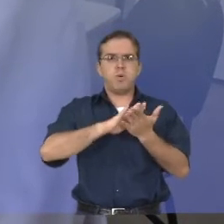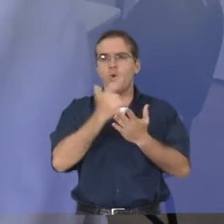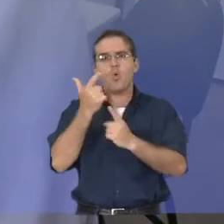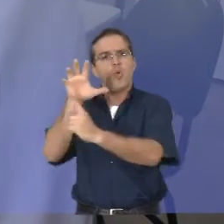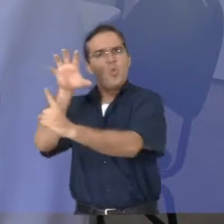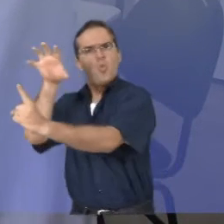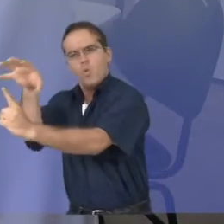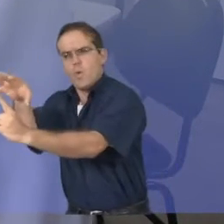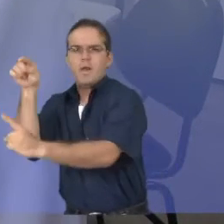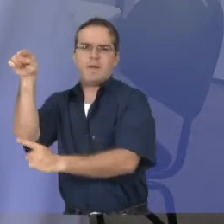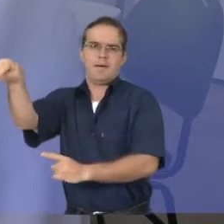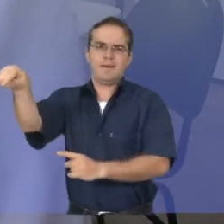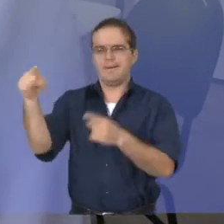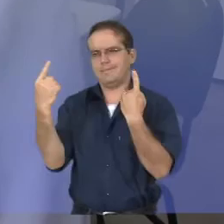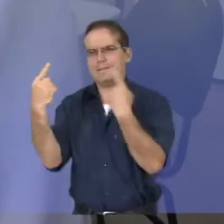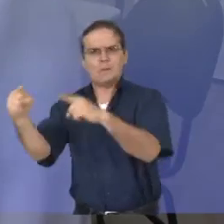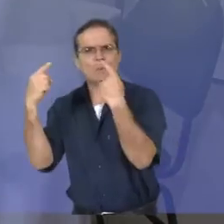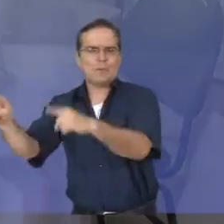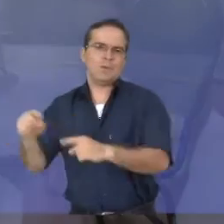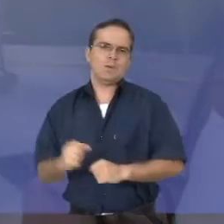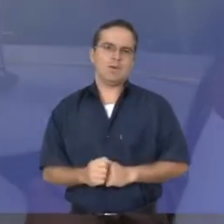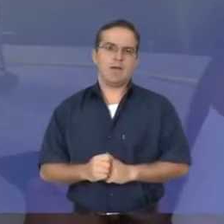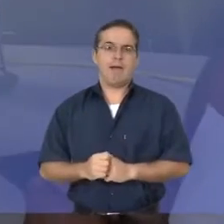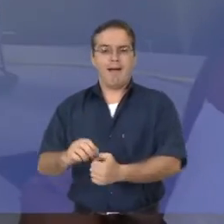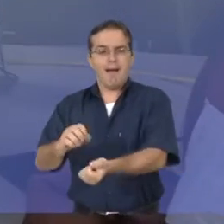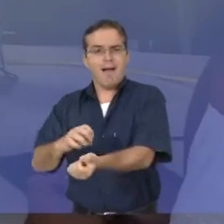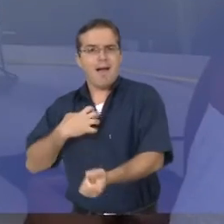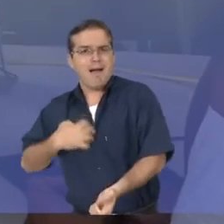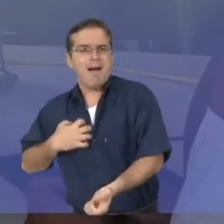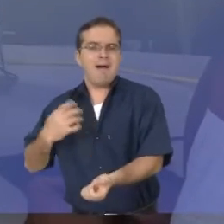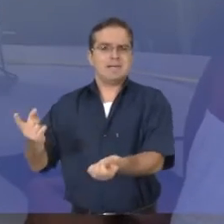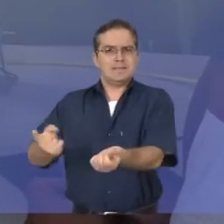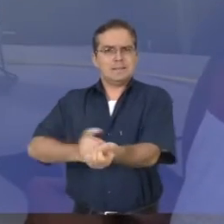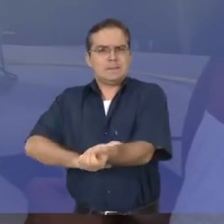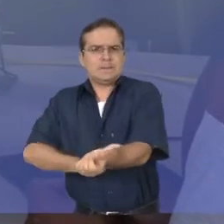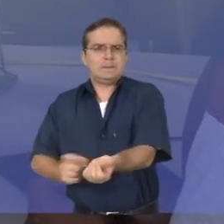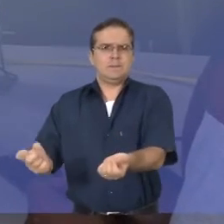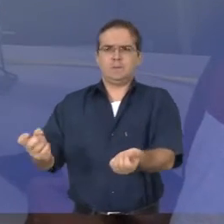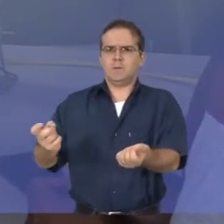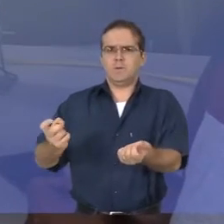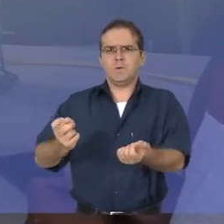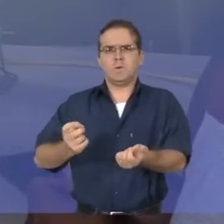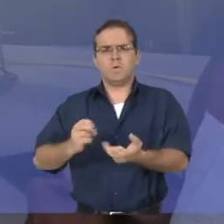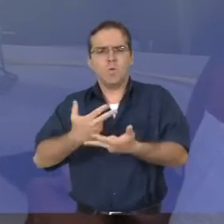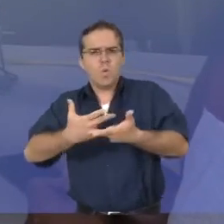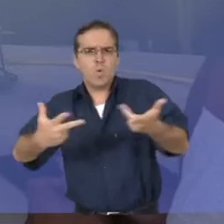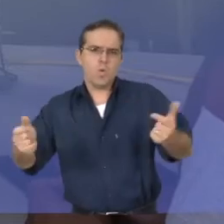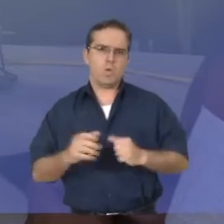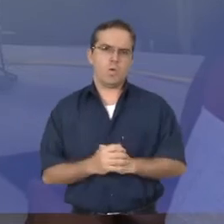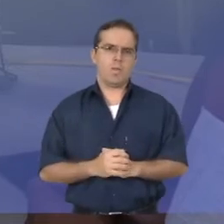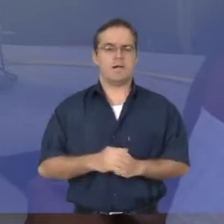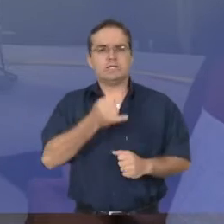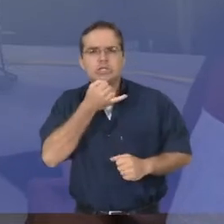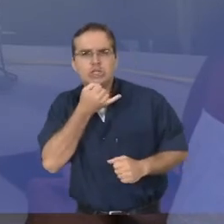indivíduo que está diante da situação que gera raiva nele, mas ele está sentindo a raiva como se estivesse sentindo a raiva por uma outra pessoa, a raiva,